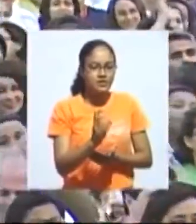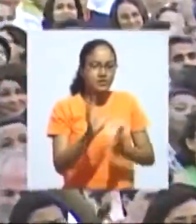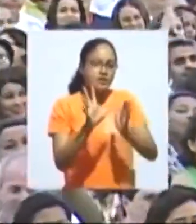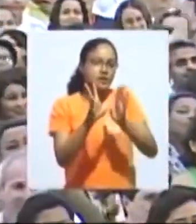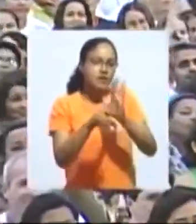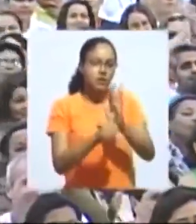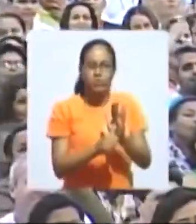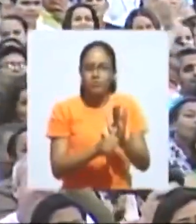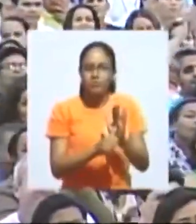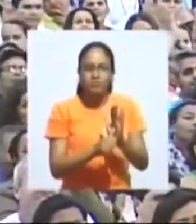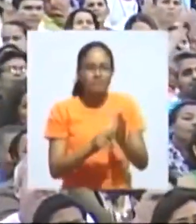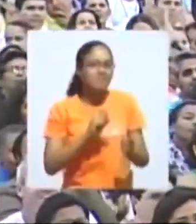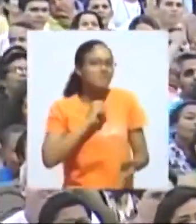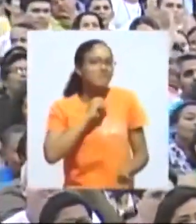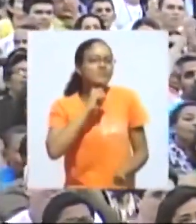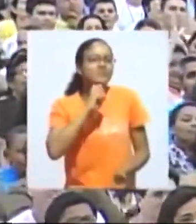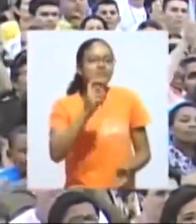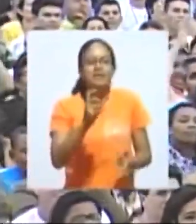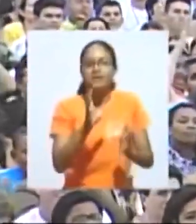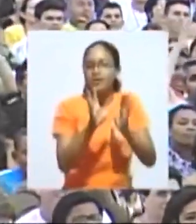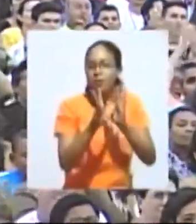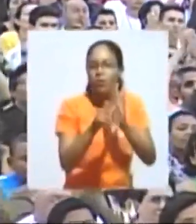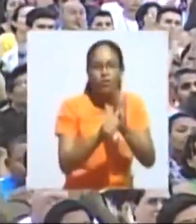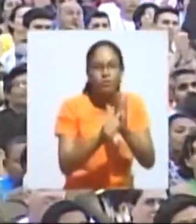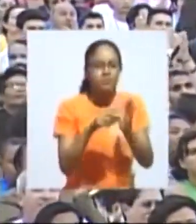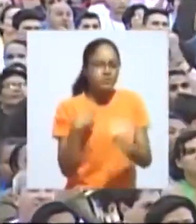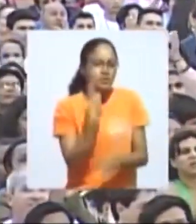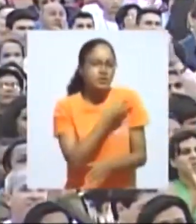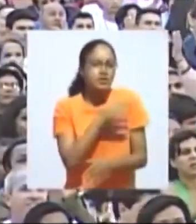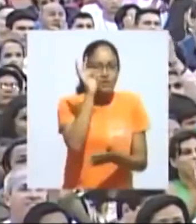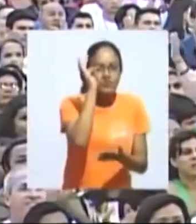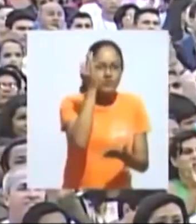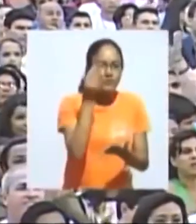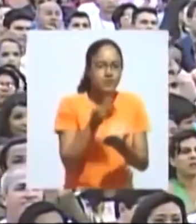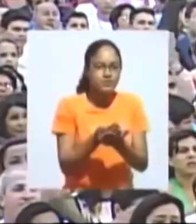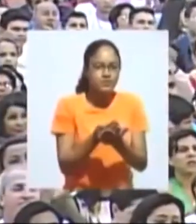Quem tem fé perde tudo,